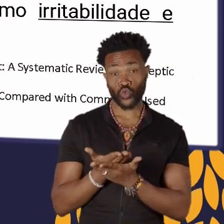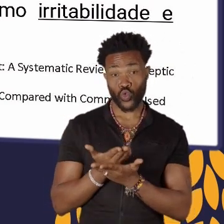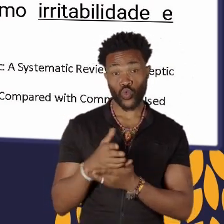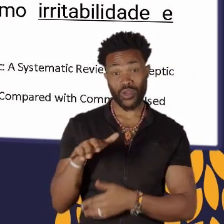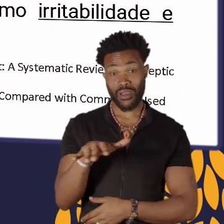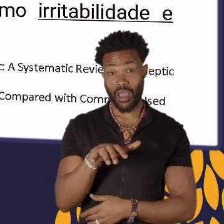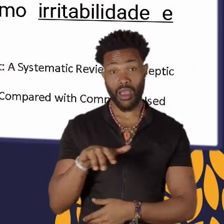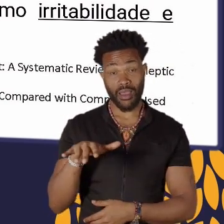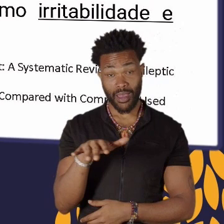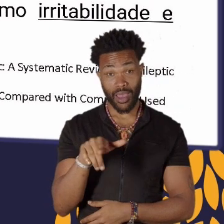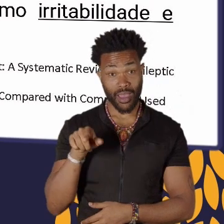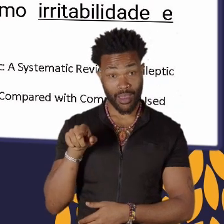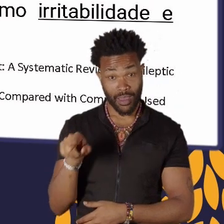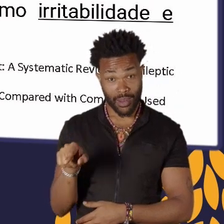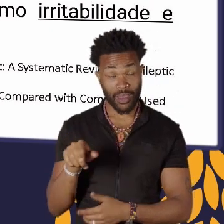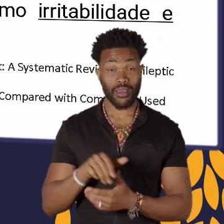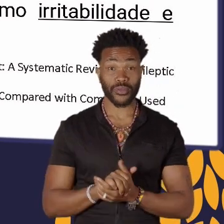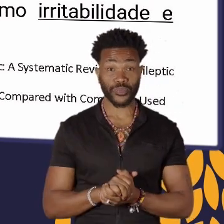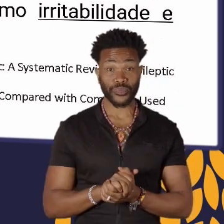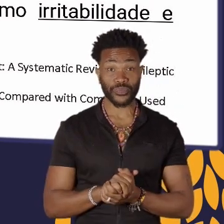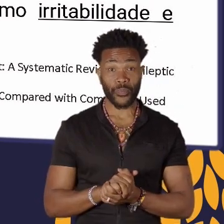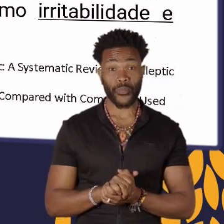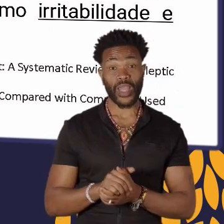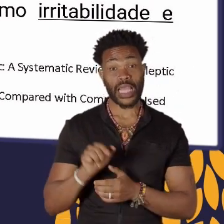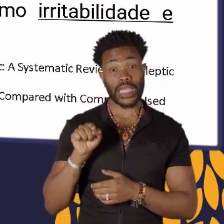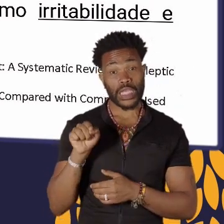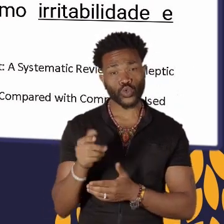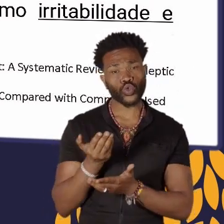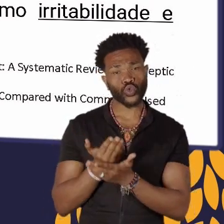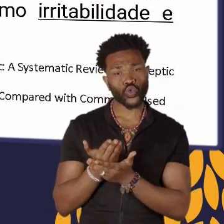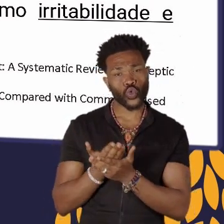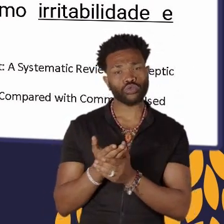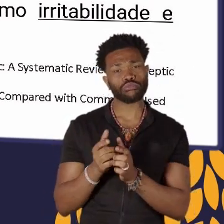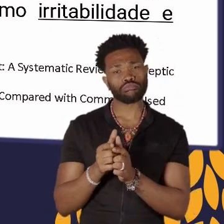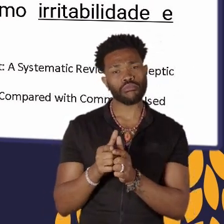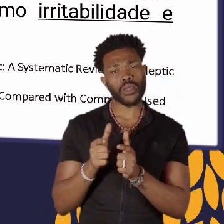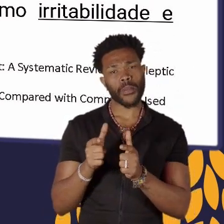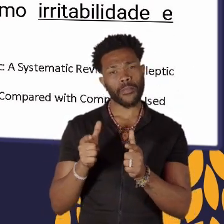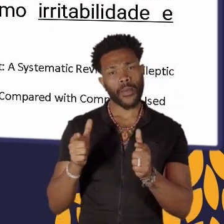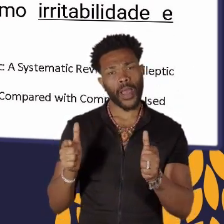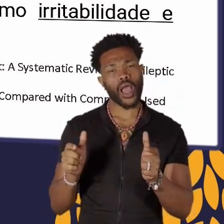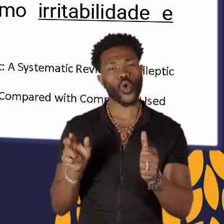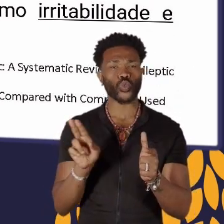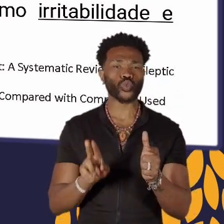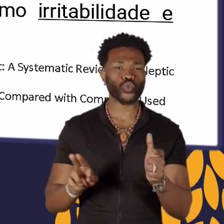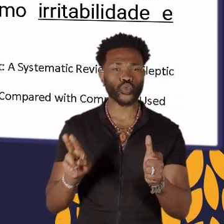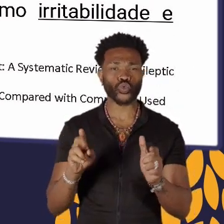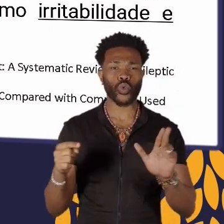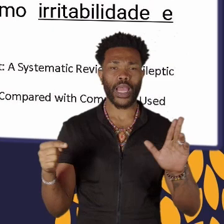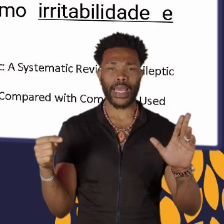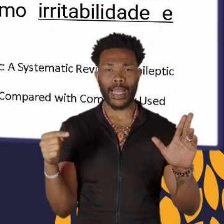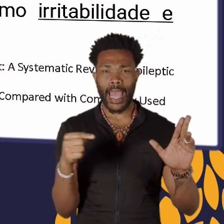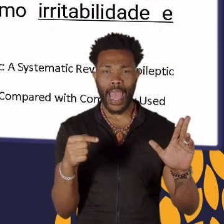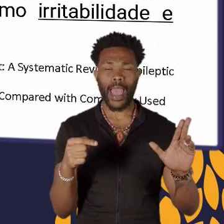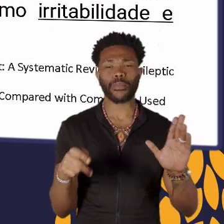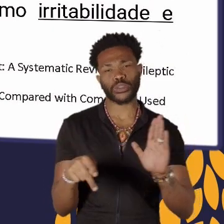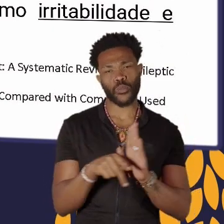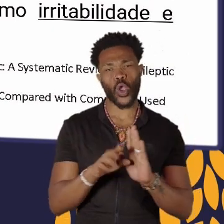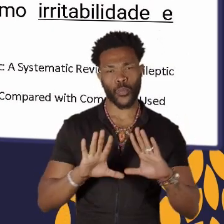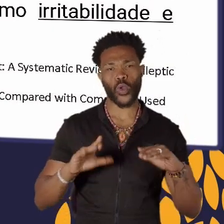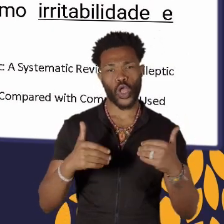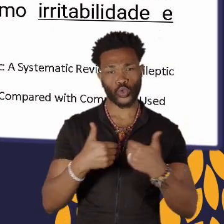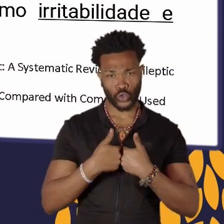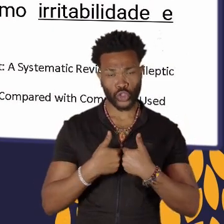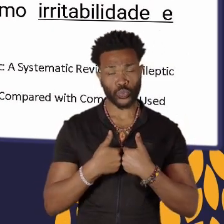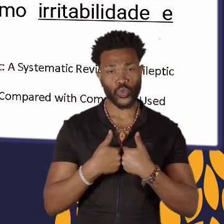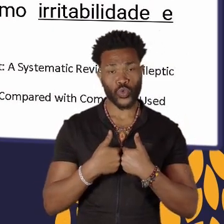e a gente tem uma crescente de estudos de uso de cannabis para transtornos do espectro